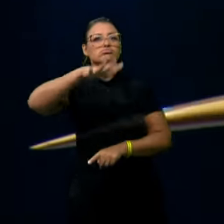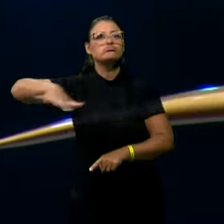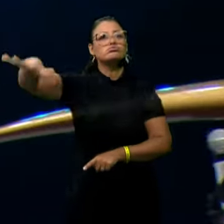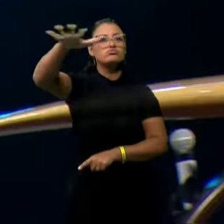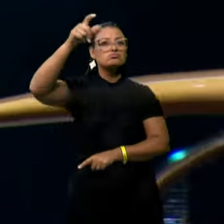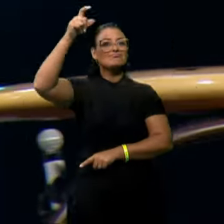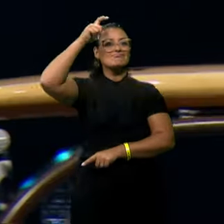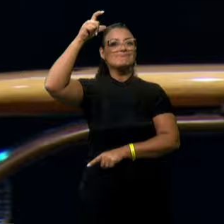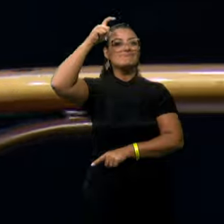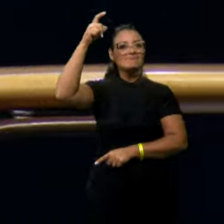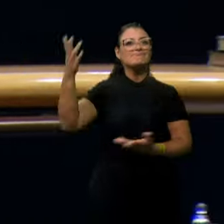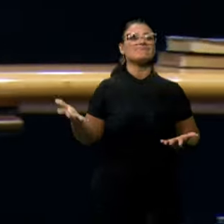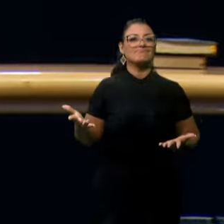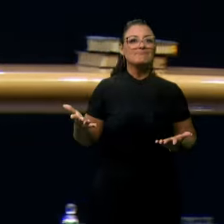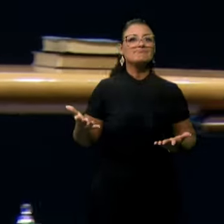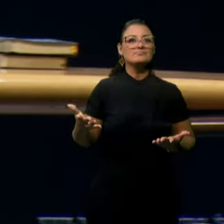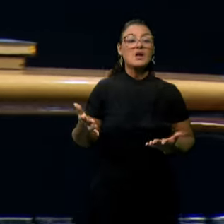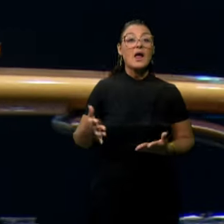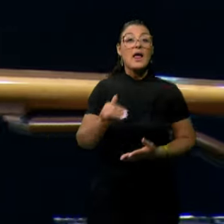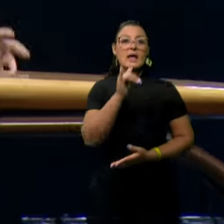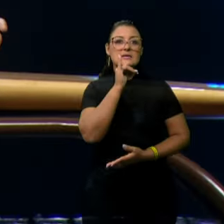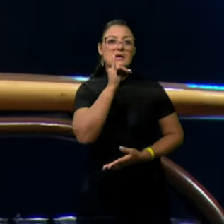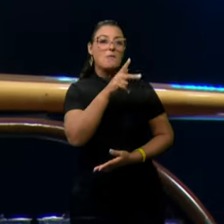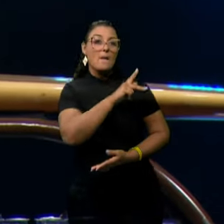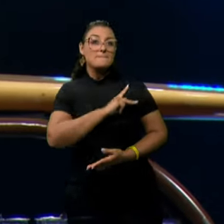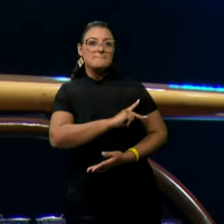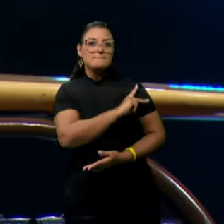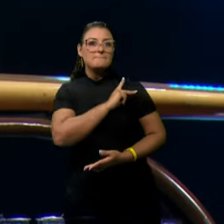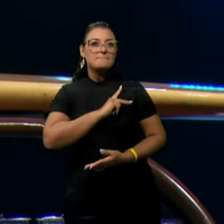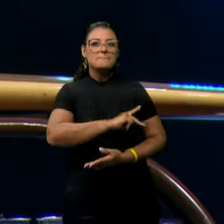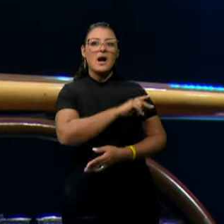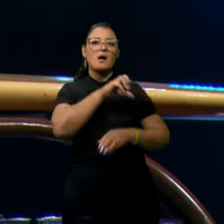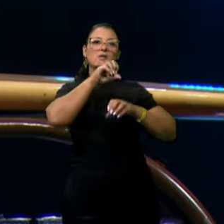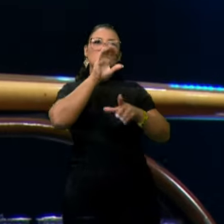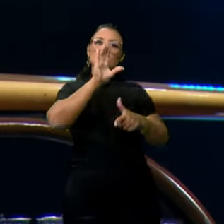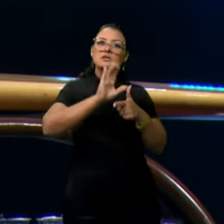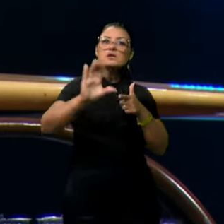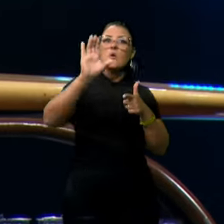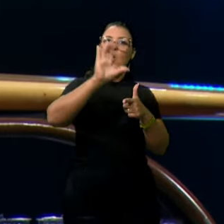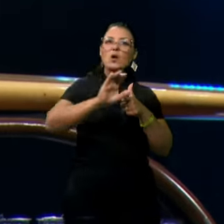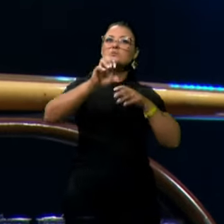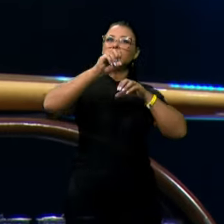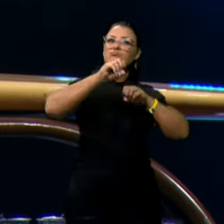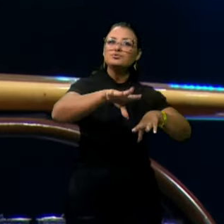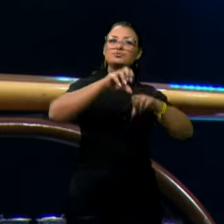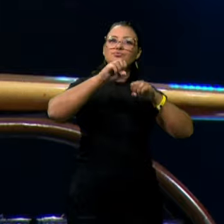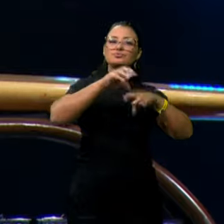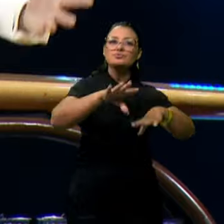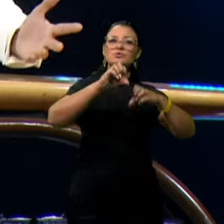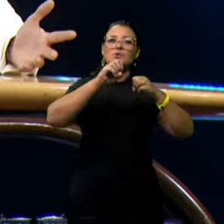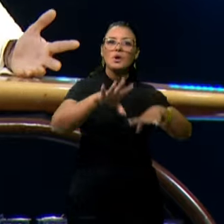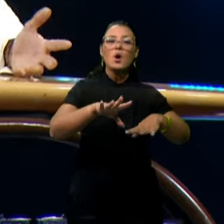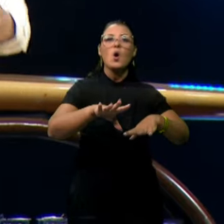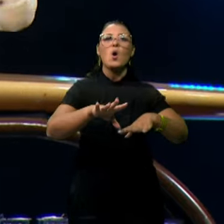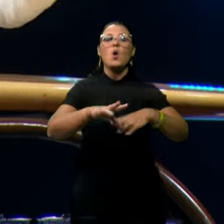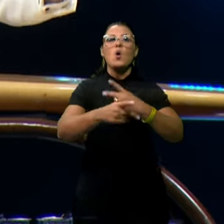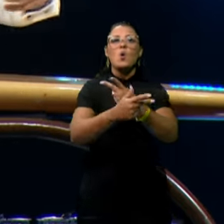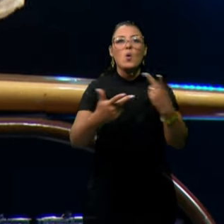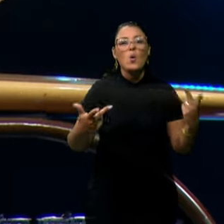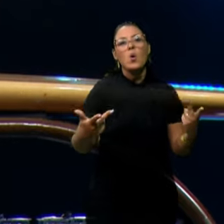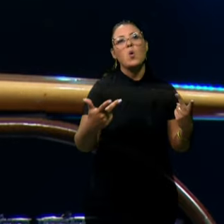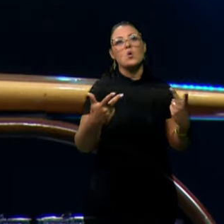aqui quando o Paulo não fala na igreja de Coríntios Paulo está falando da sombra da carne da língua de dar de